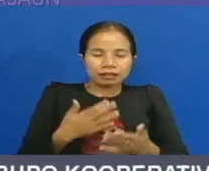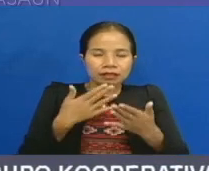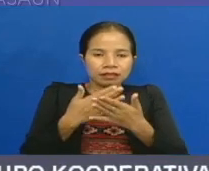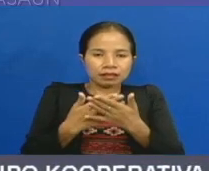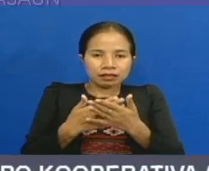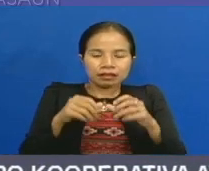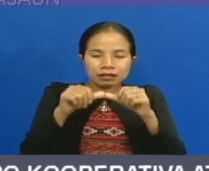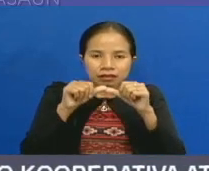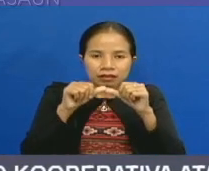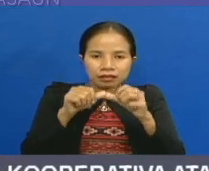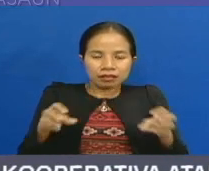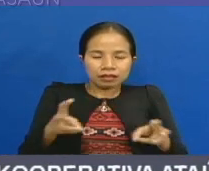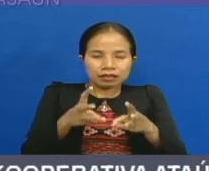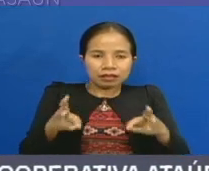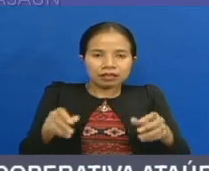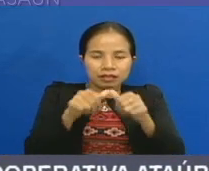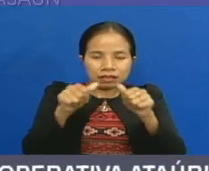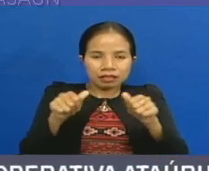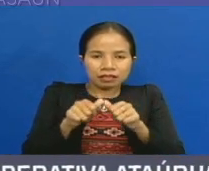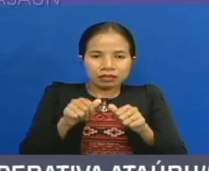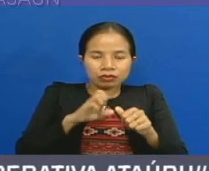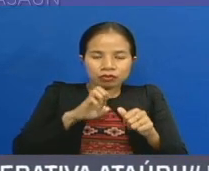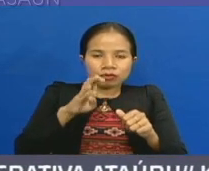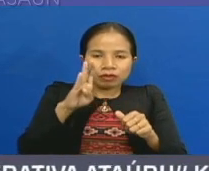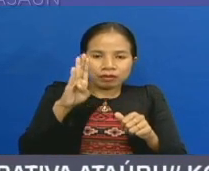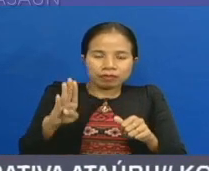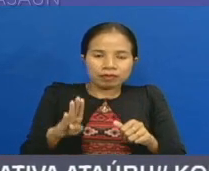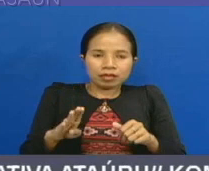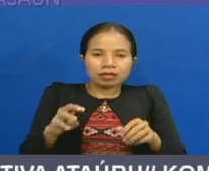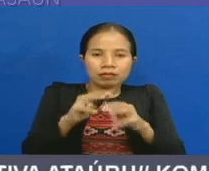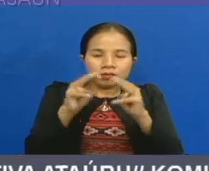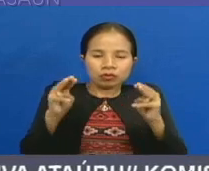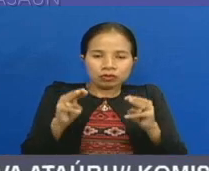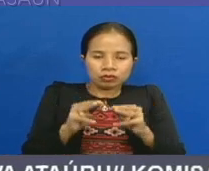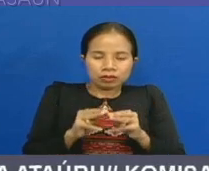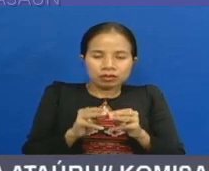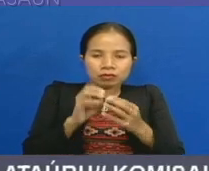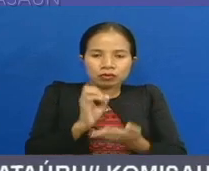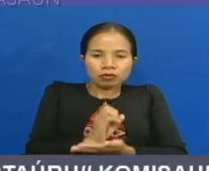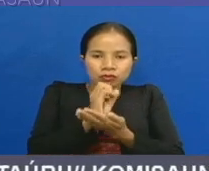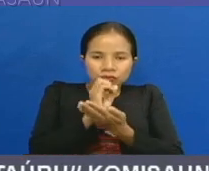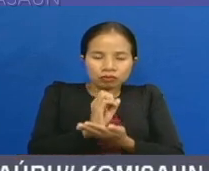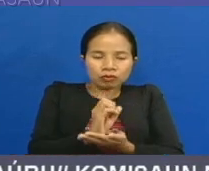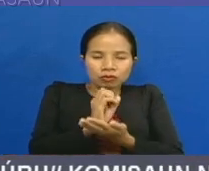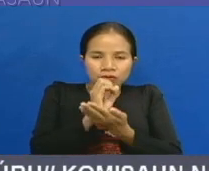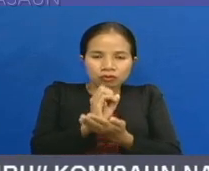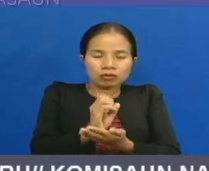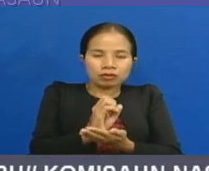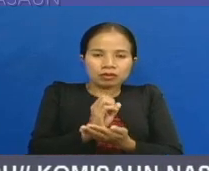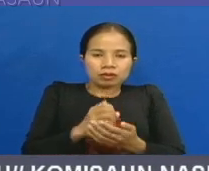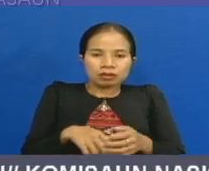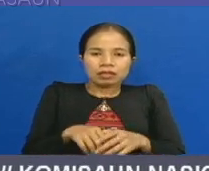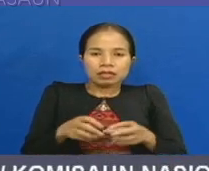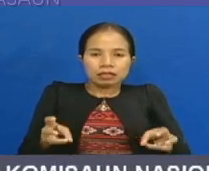Diak malusira estrada liga sang aldeia oi baja suku bobometo baldeia baki suku usita sai sobre zian oi